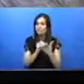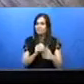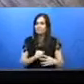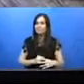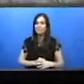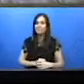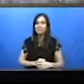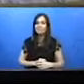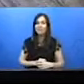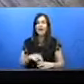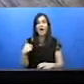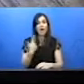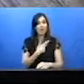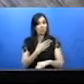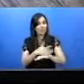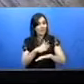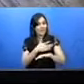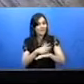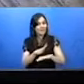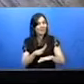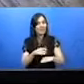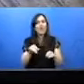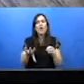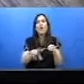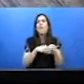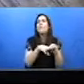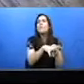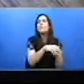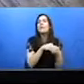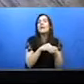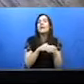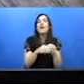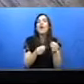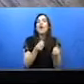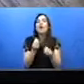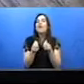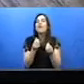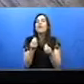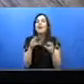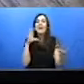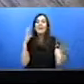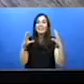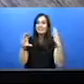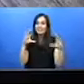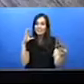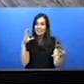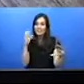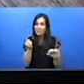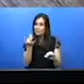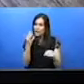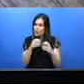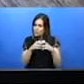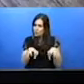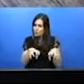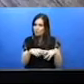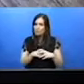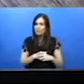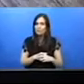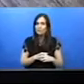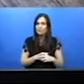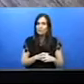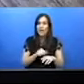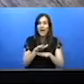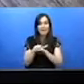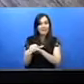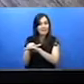Tarefinha. A nossa tarefa, complete a canção desenhando os ovos na quantidade cantada. A